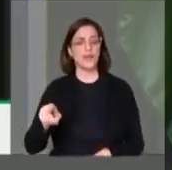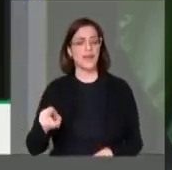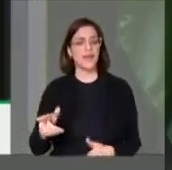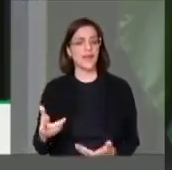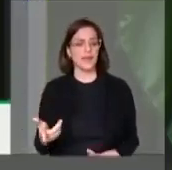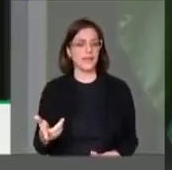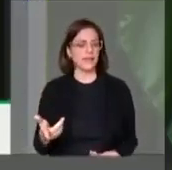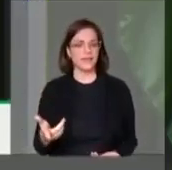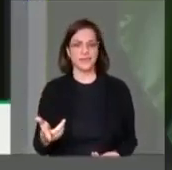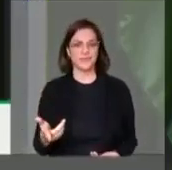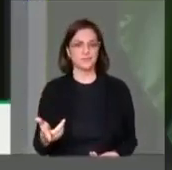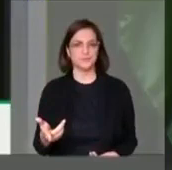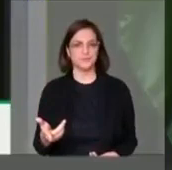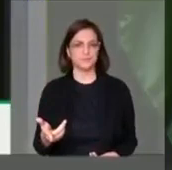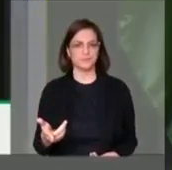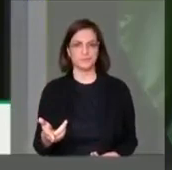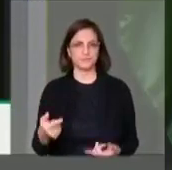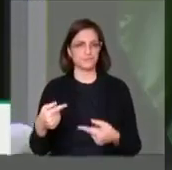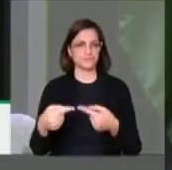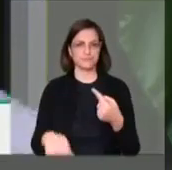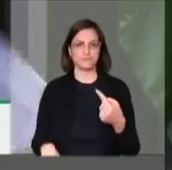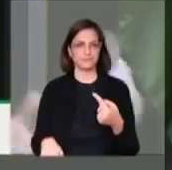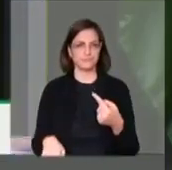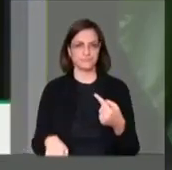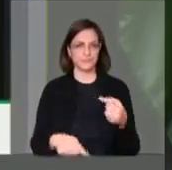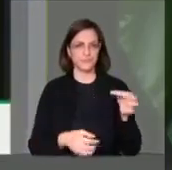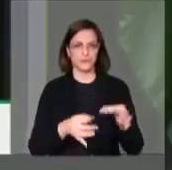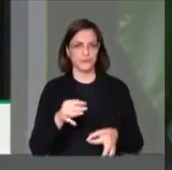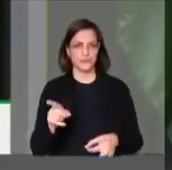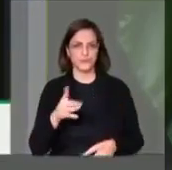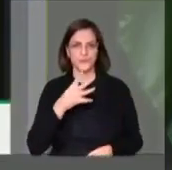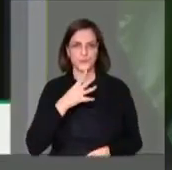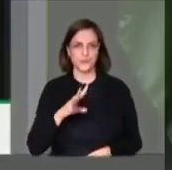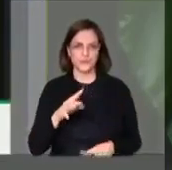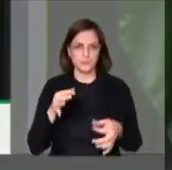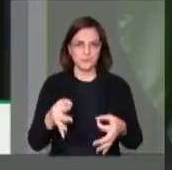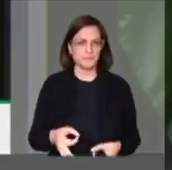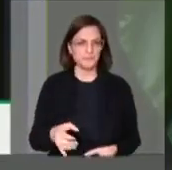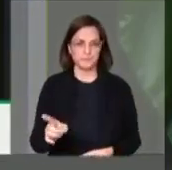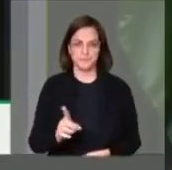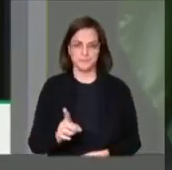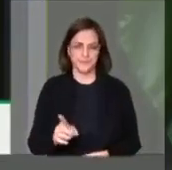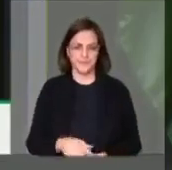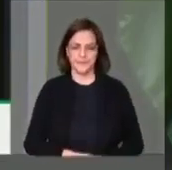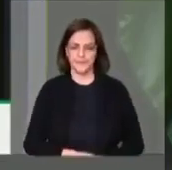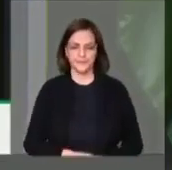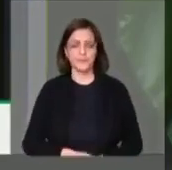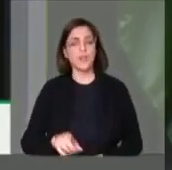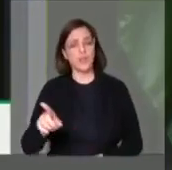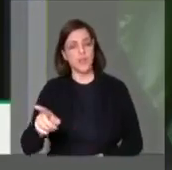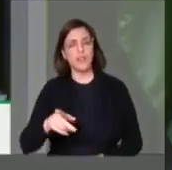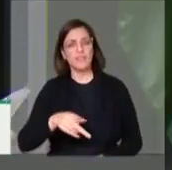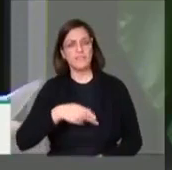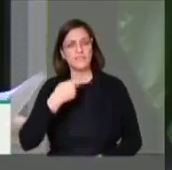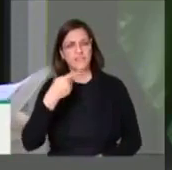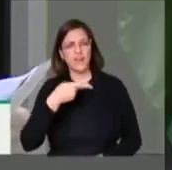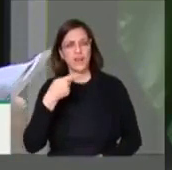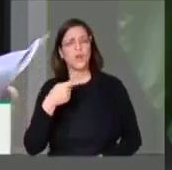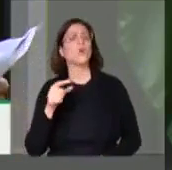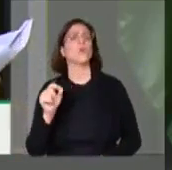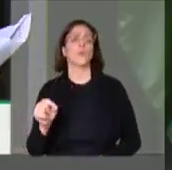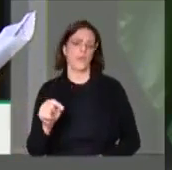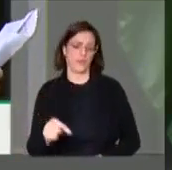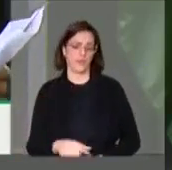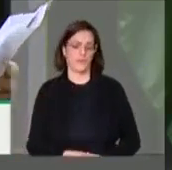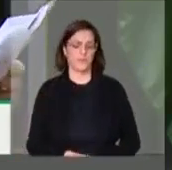um extraordinário economista, ele afirmou que, se